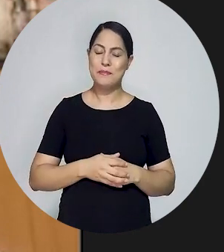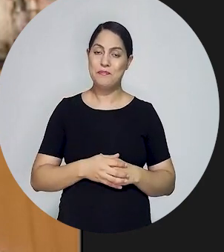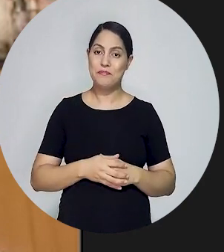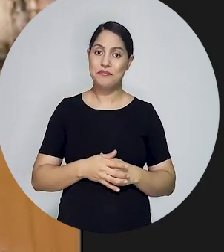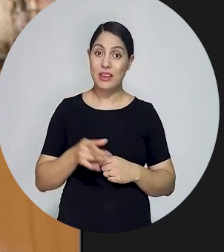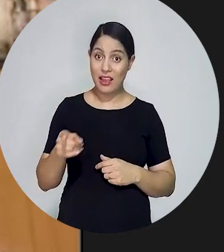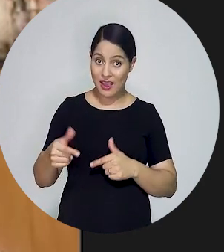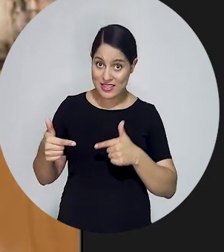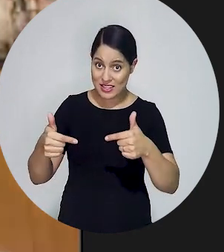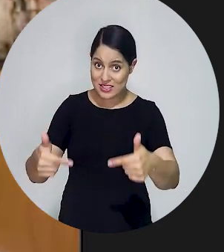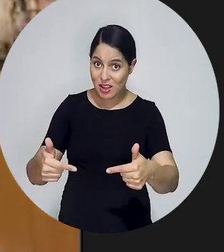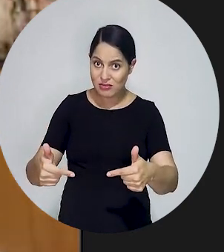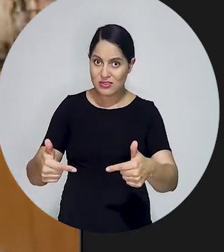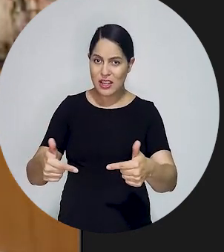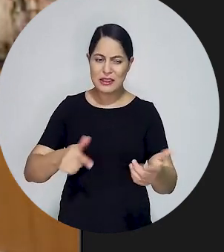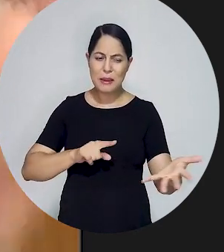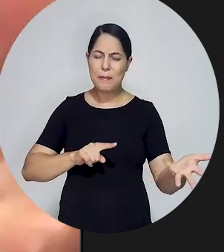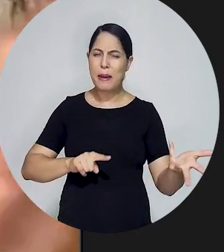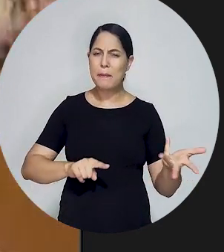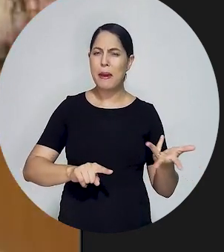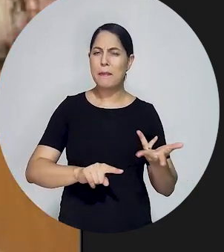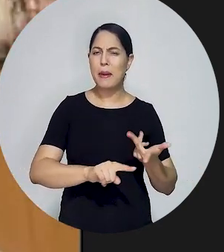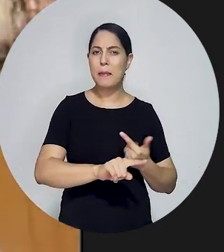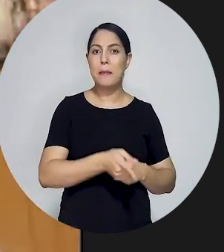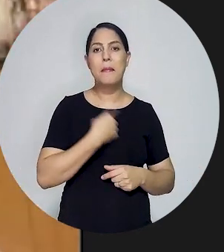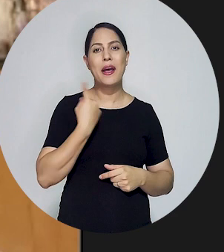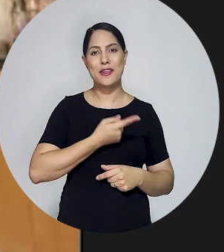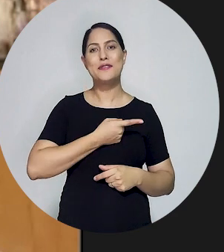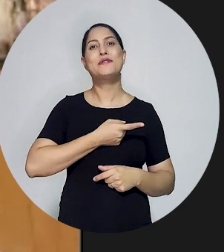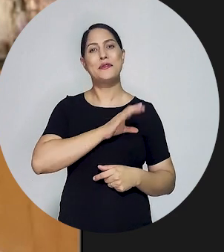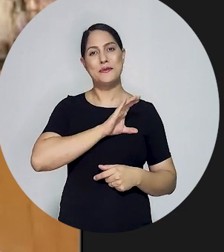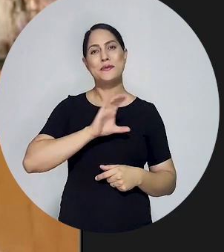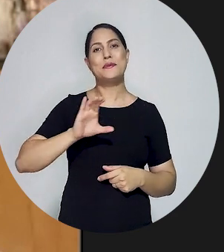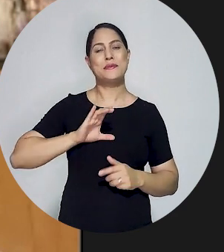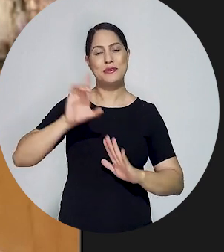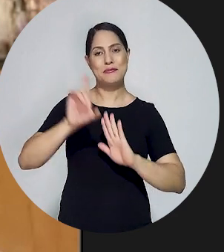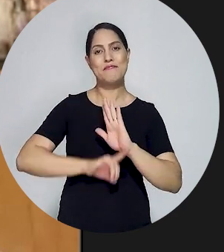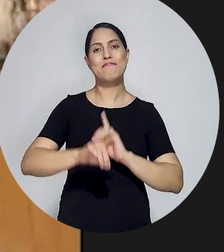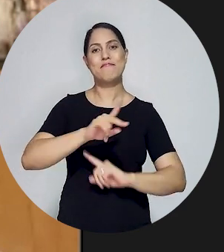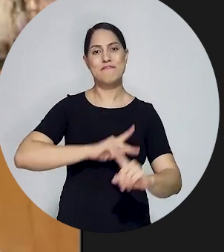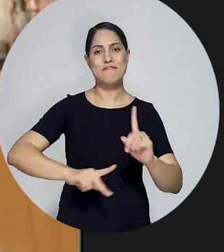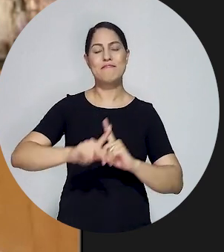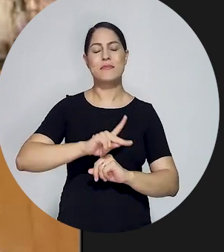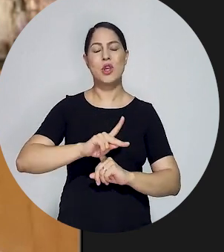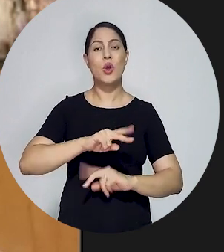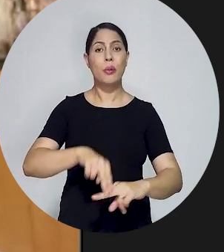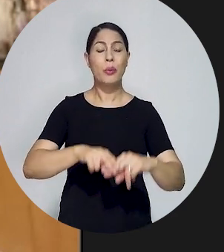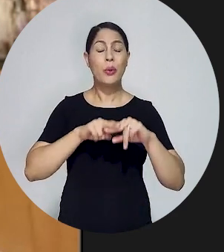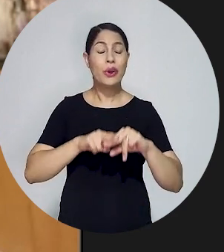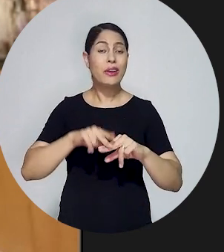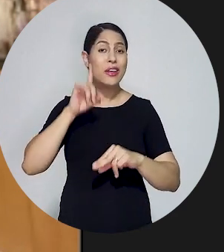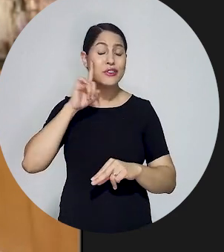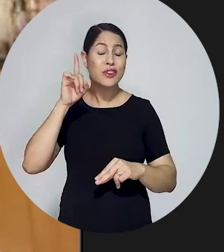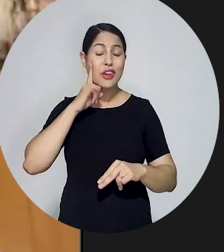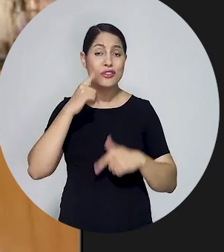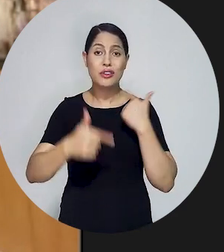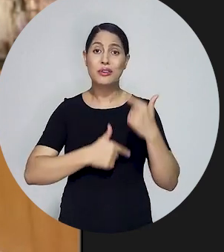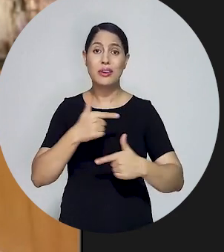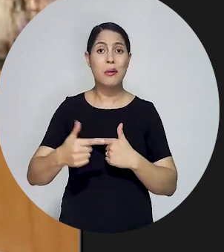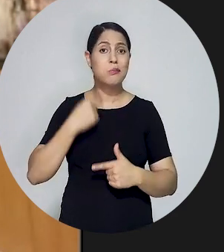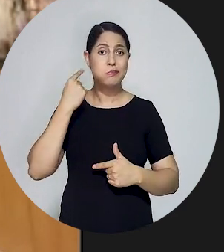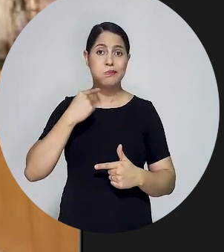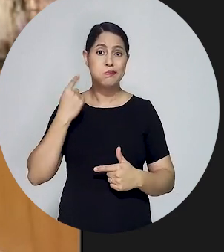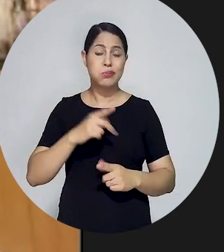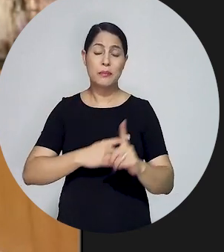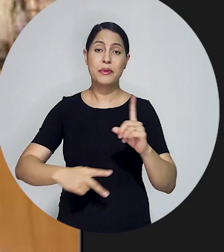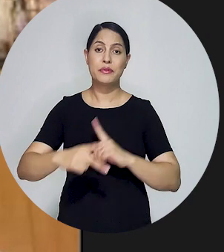do país. Essa iniciativa é uma das muitas da nossa Comissão Especial de Direito Previdenciário que toca a fundo no dia a dia do